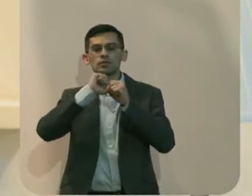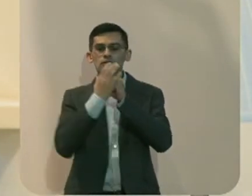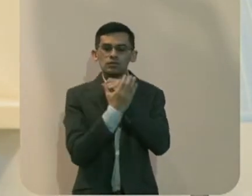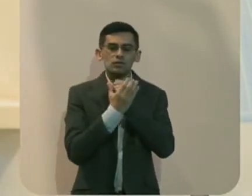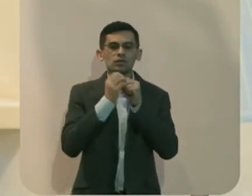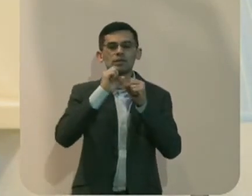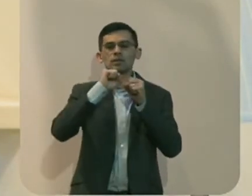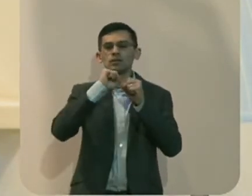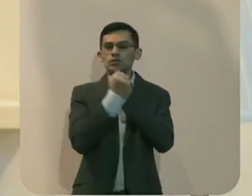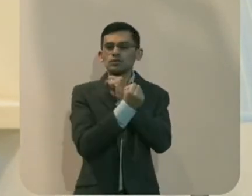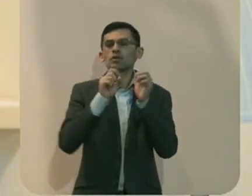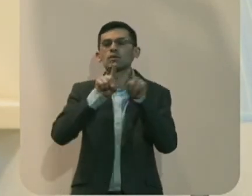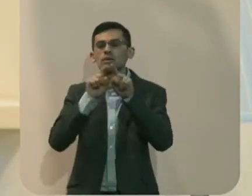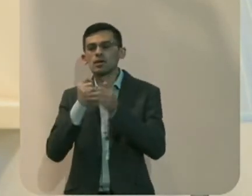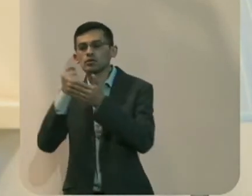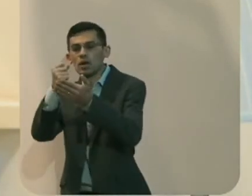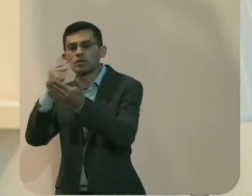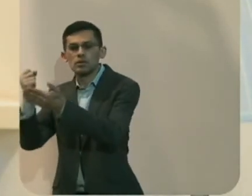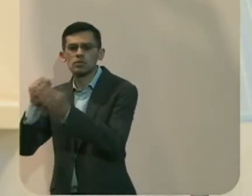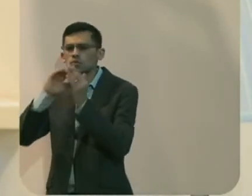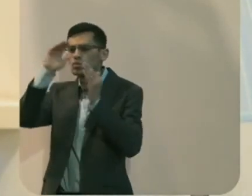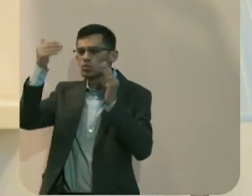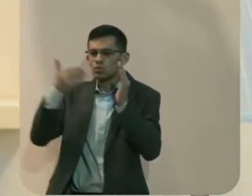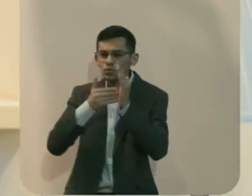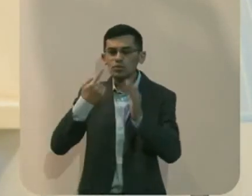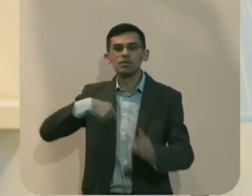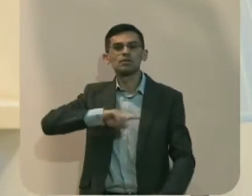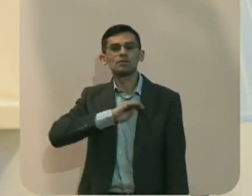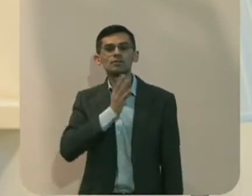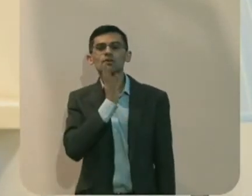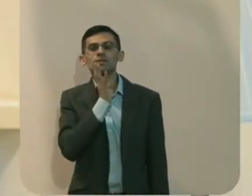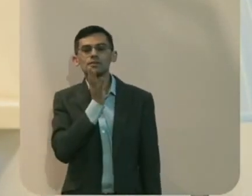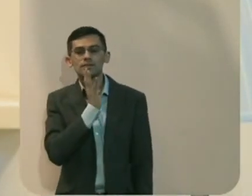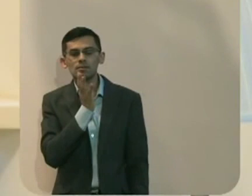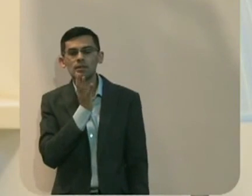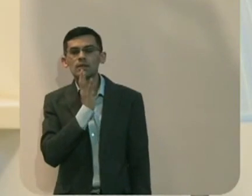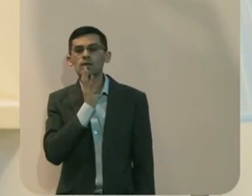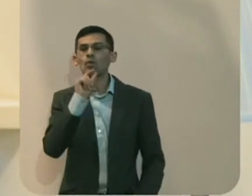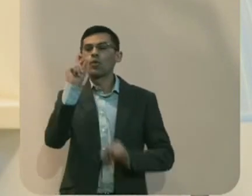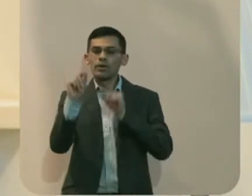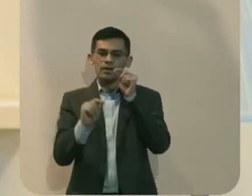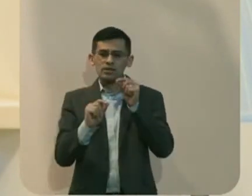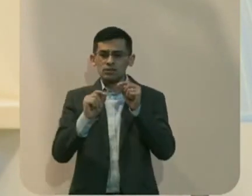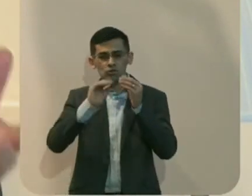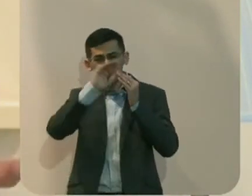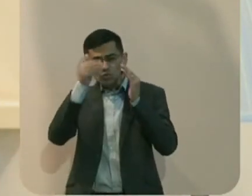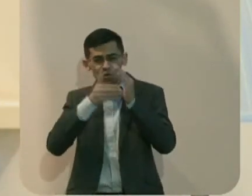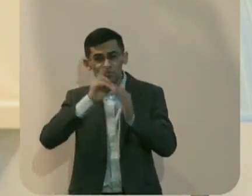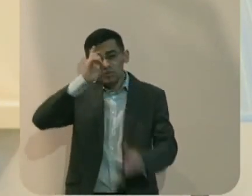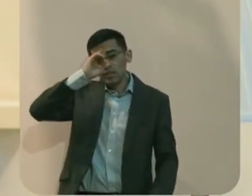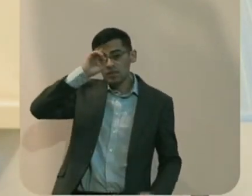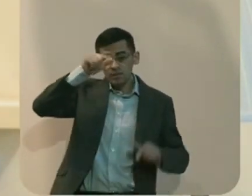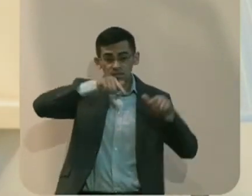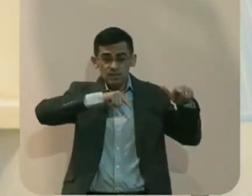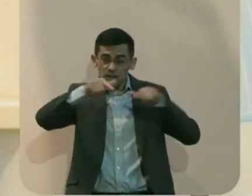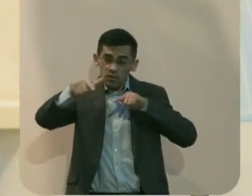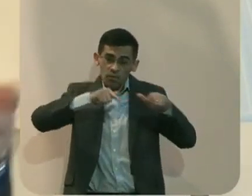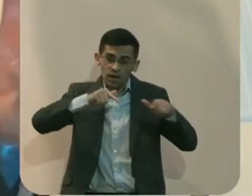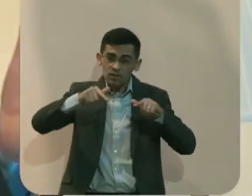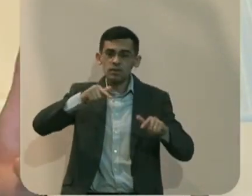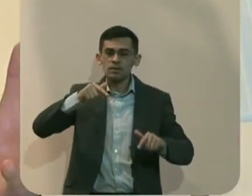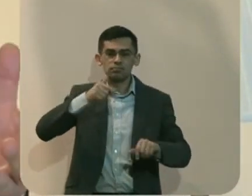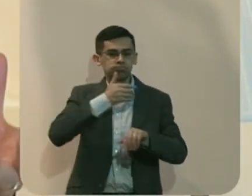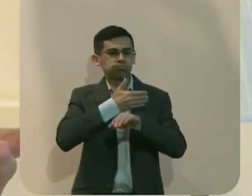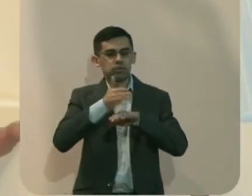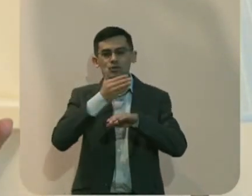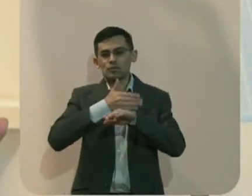porque aquilo que a gente conhecia em termos de ação, né, do dia a dia, que a gente viveu